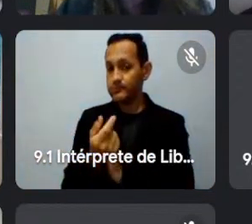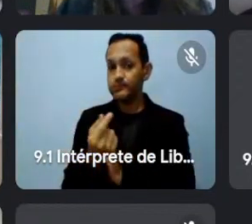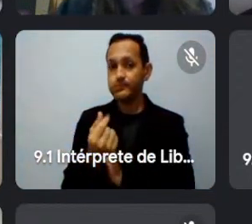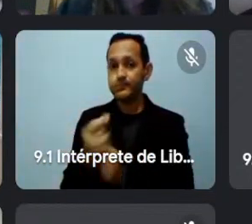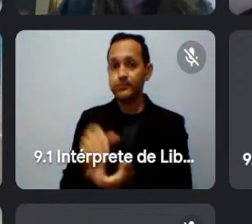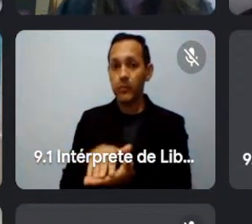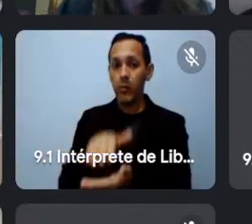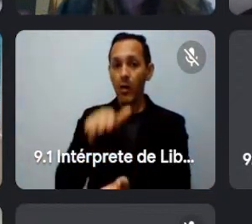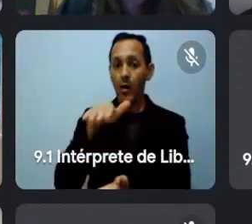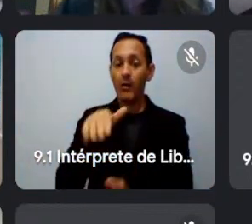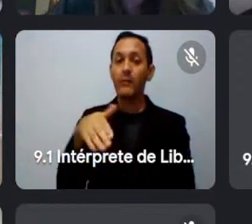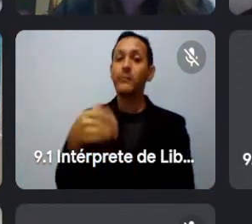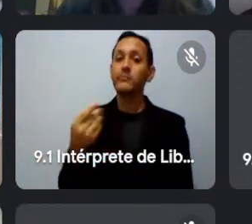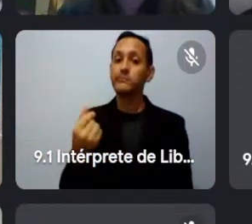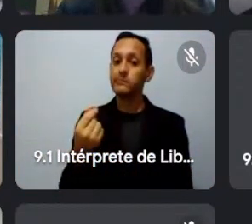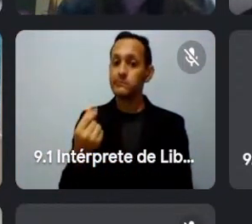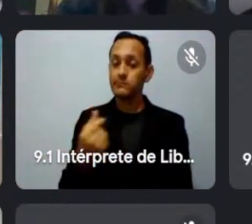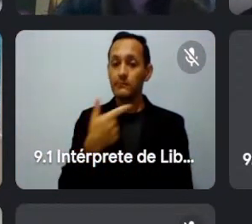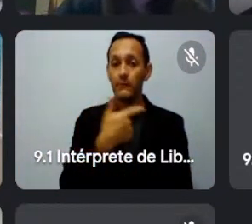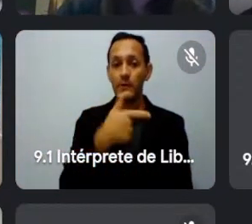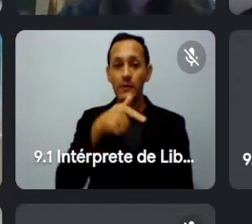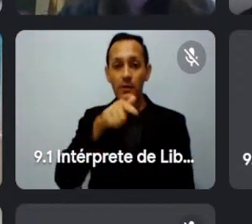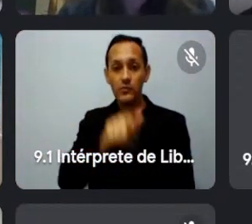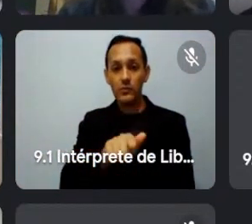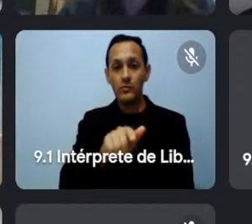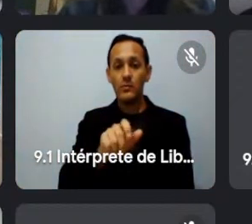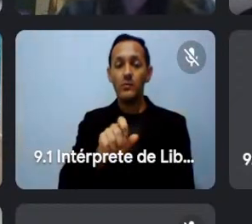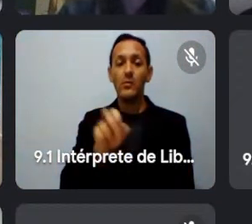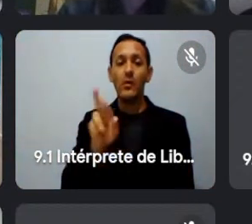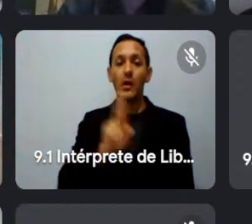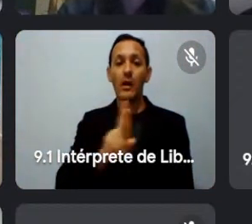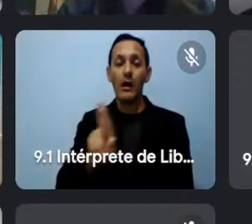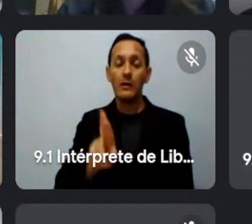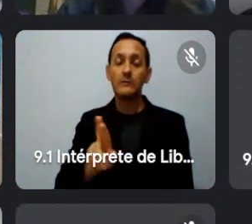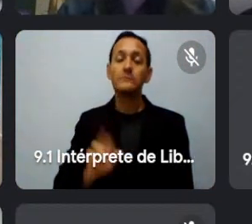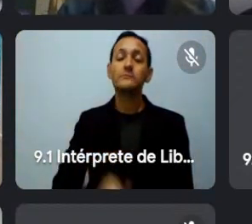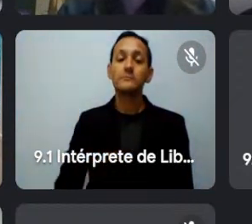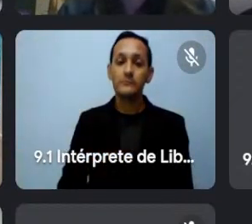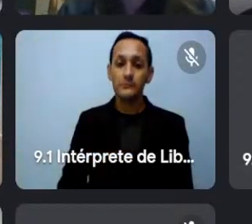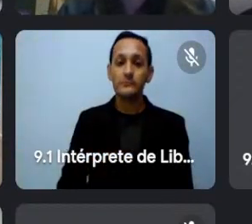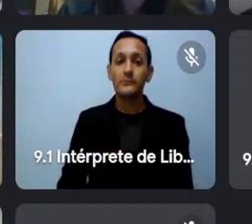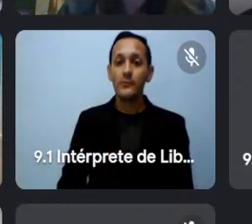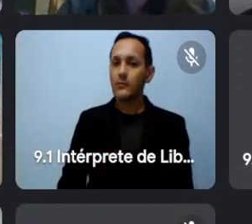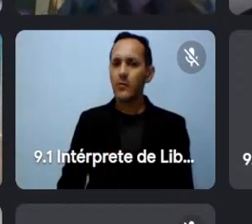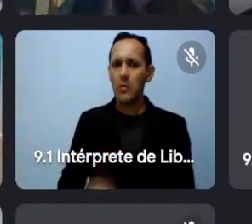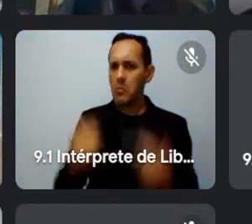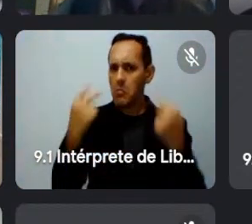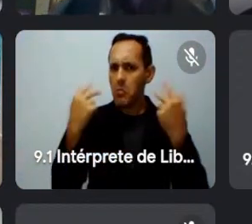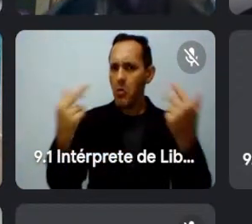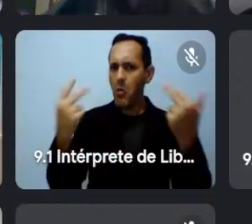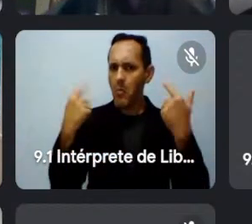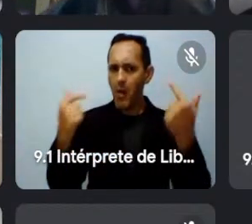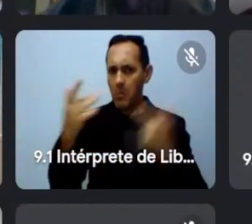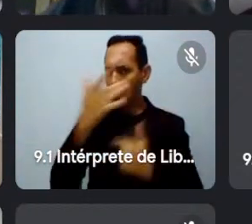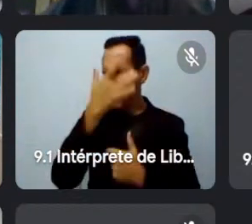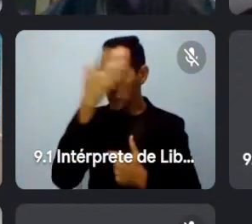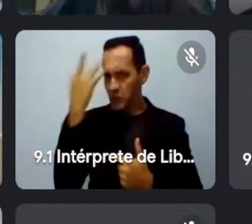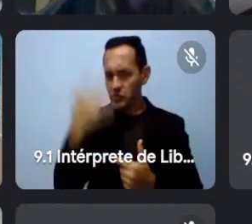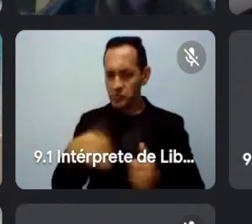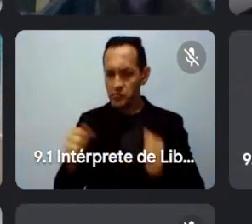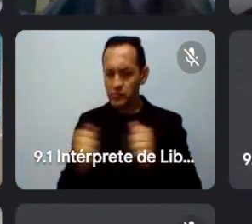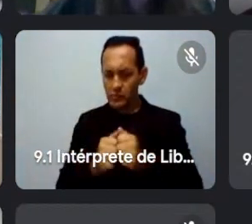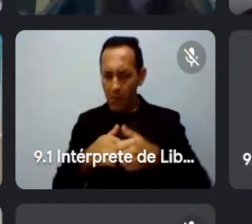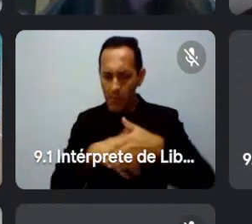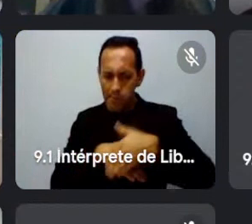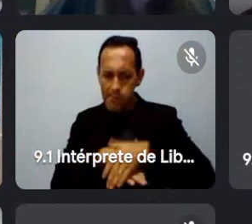dinheiro em espécie 27.330 reais o que não é comum hoje um cidadão conduziram a